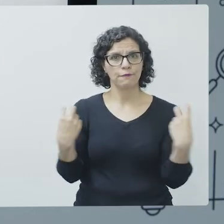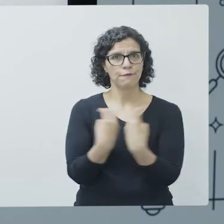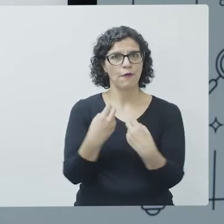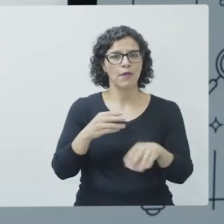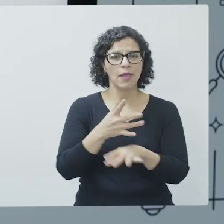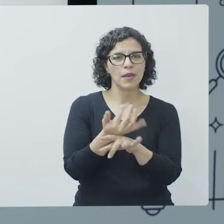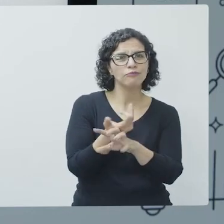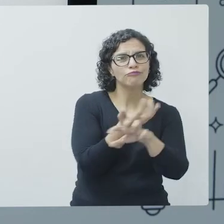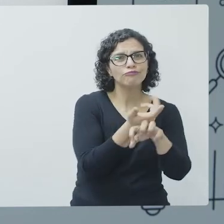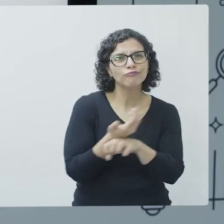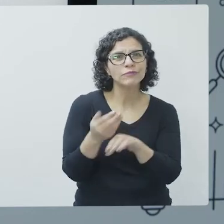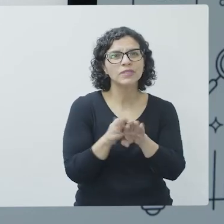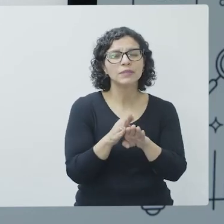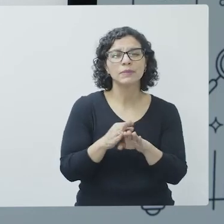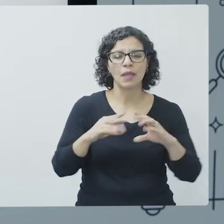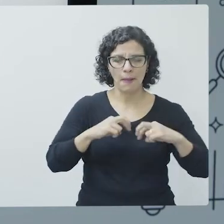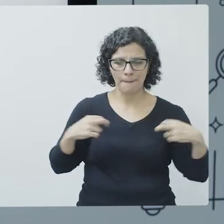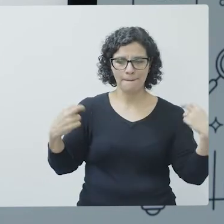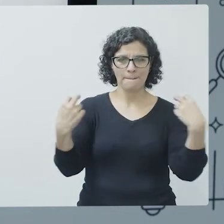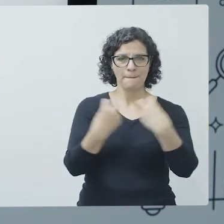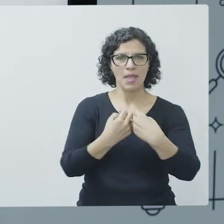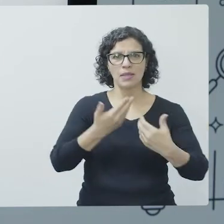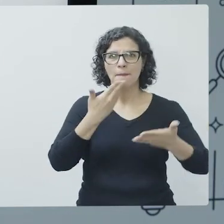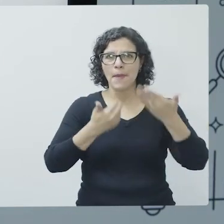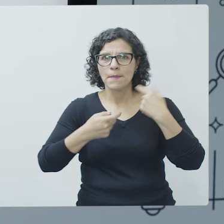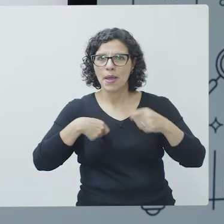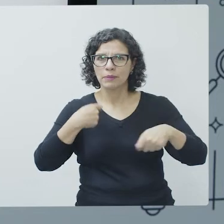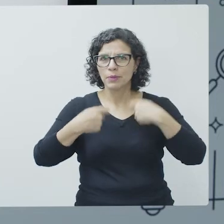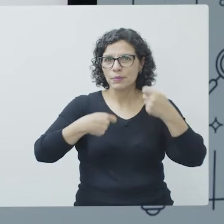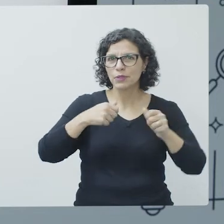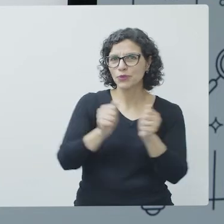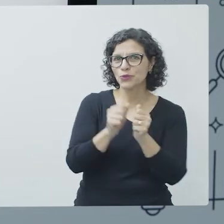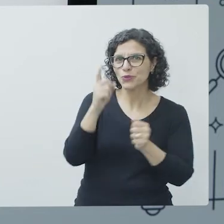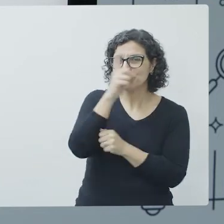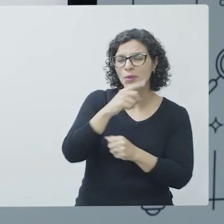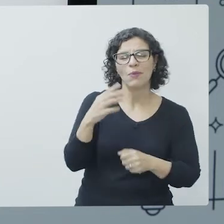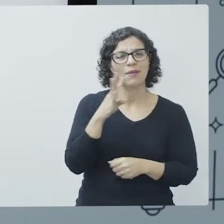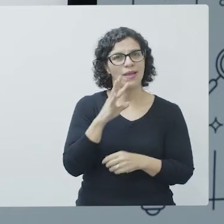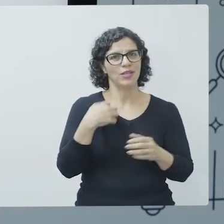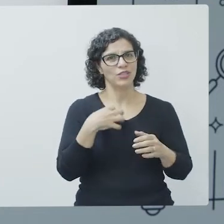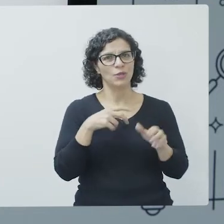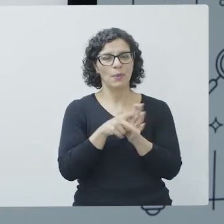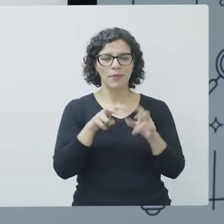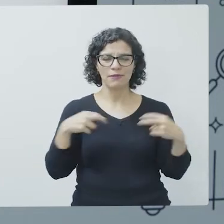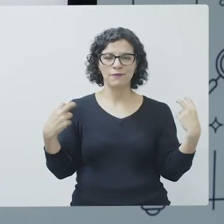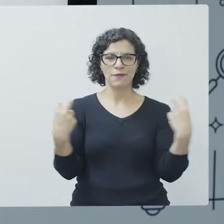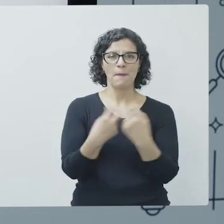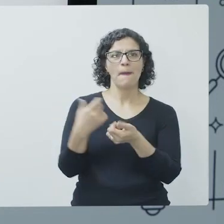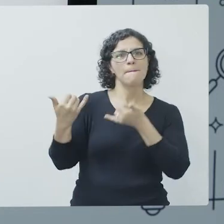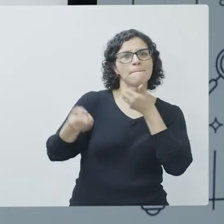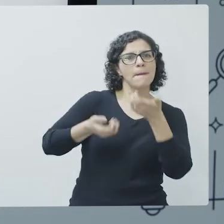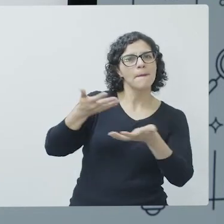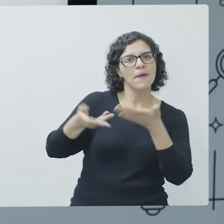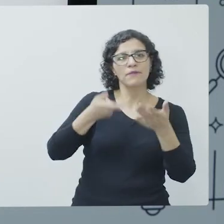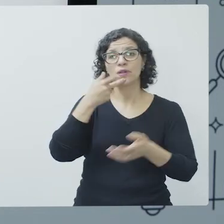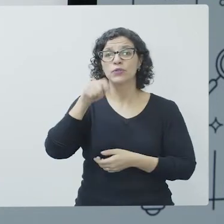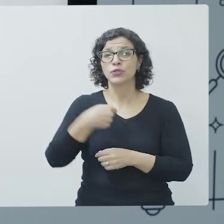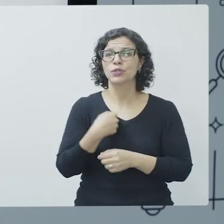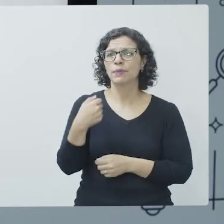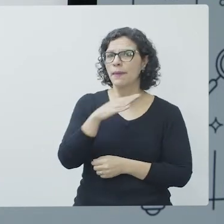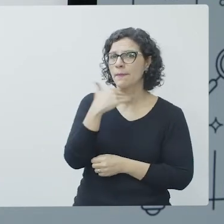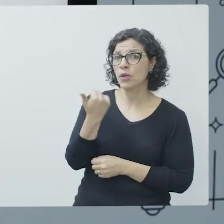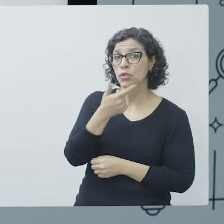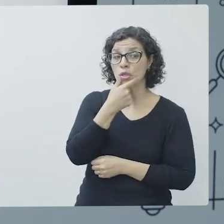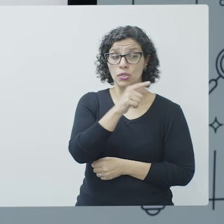fogueira, numa noite, num jantar, num almoço de domingo. Então, bem bacana esse conto sobre a morte e esse homem